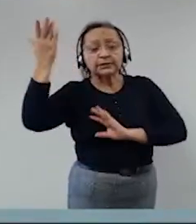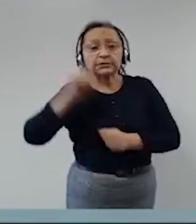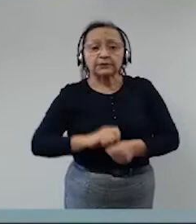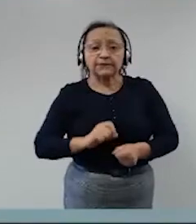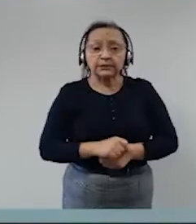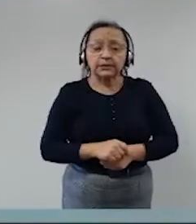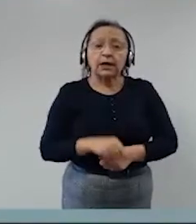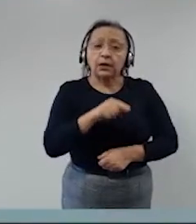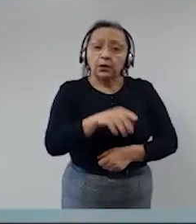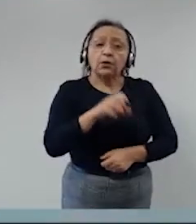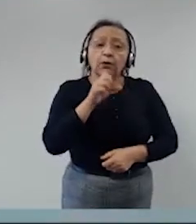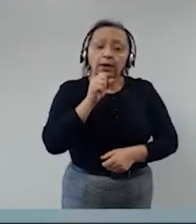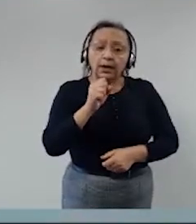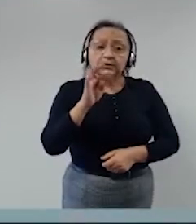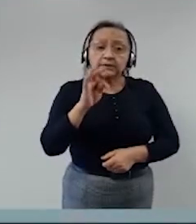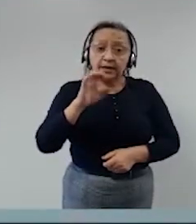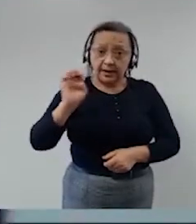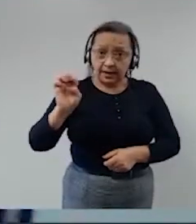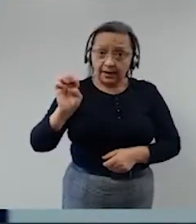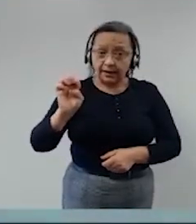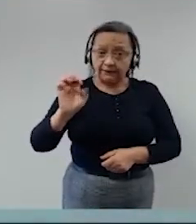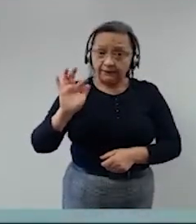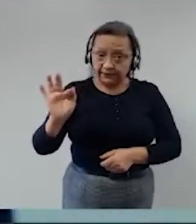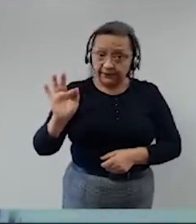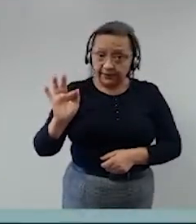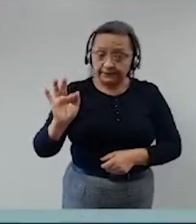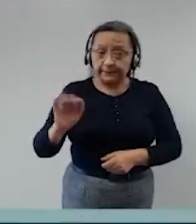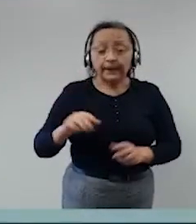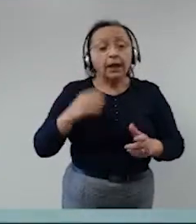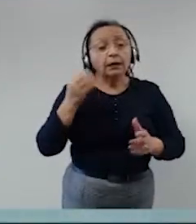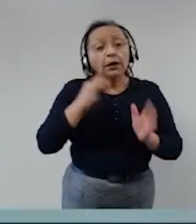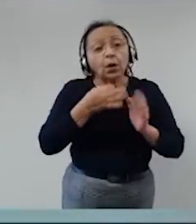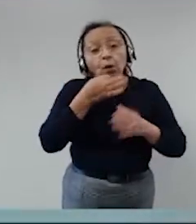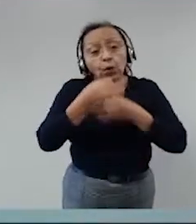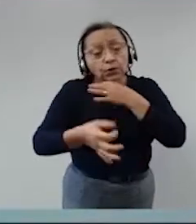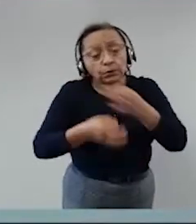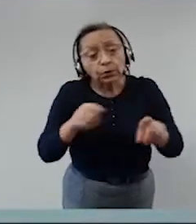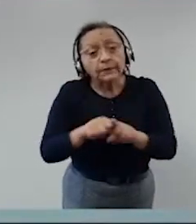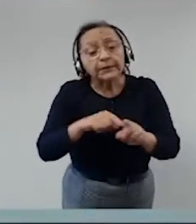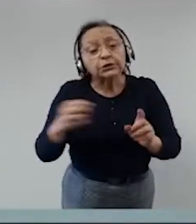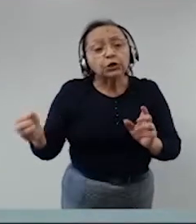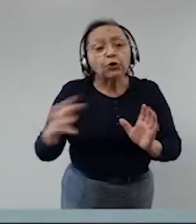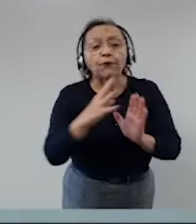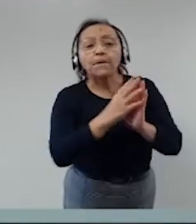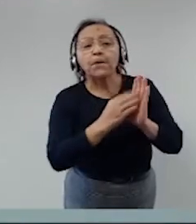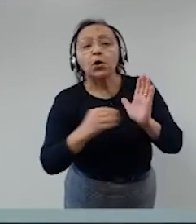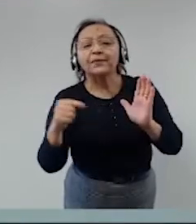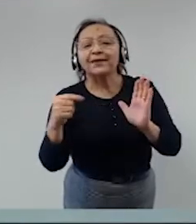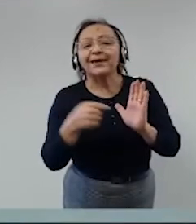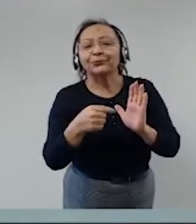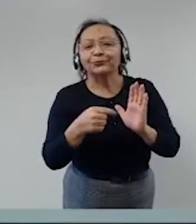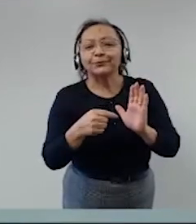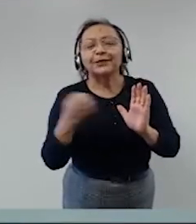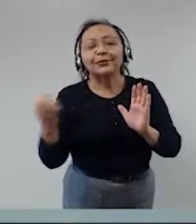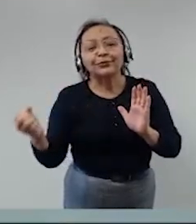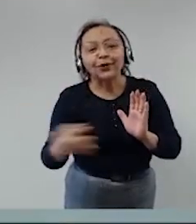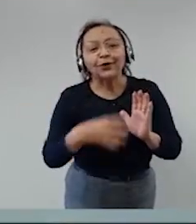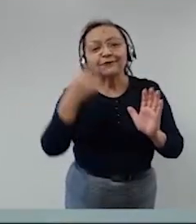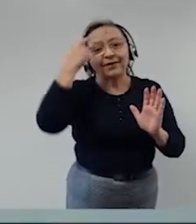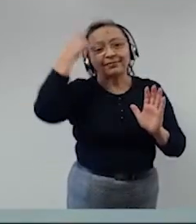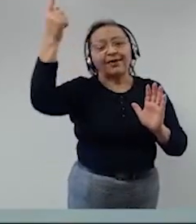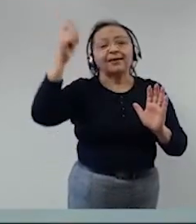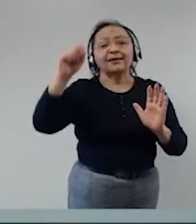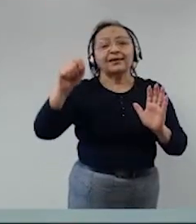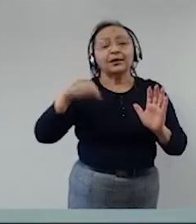contribuiu para essa nova moldura do papel do sindicato, para essa nova ideia de que os